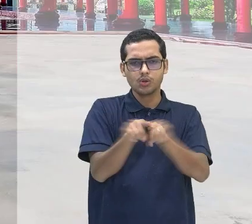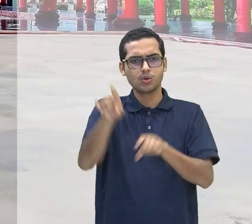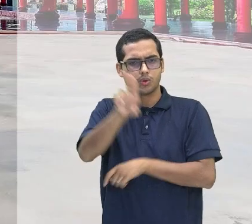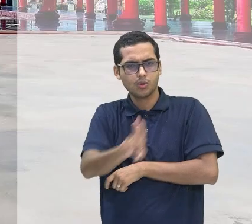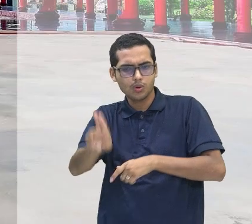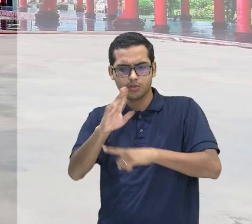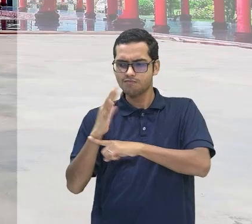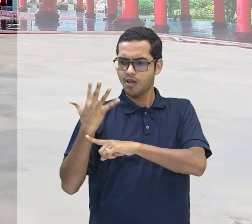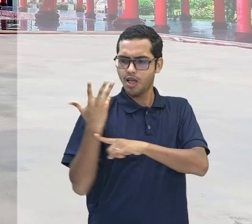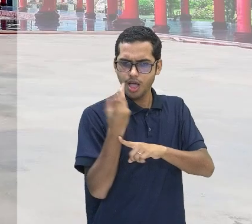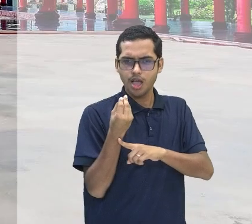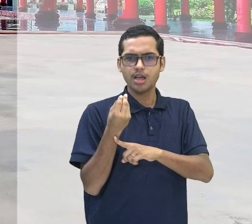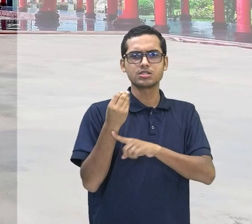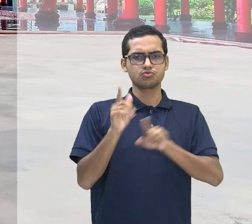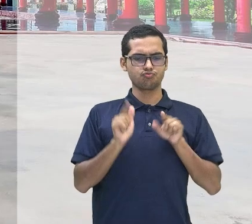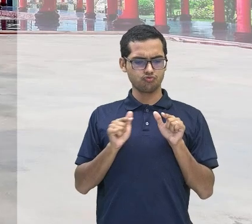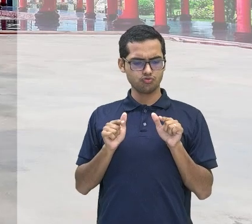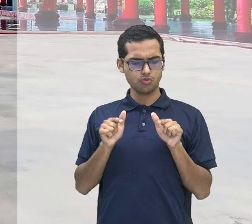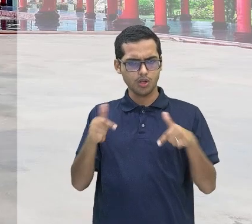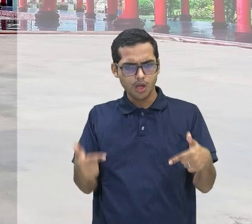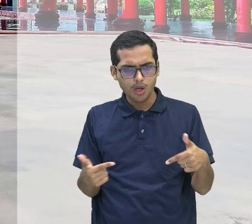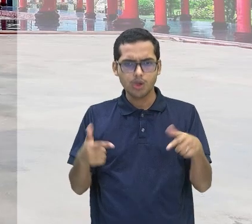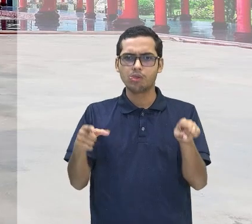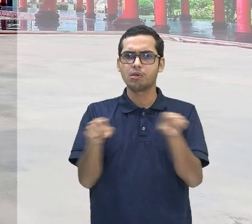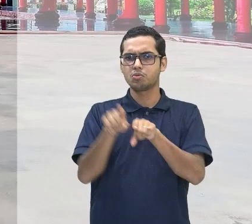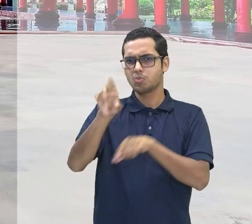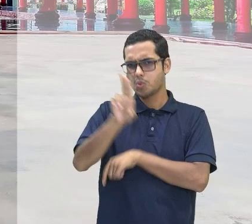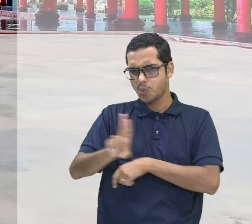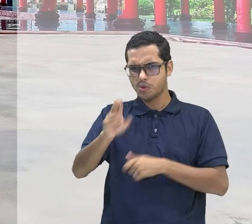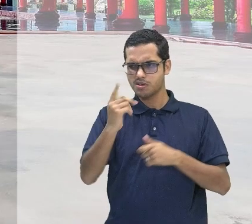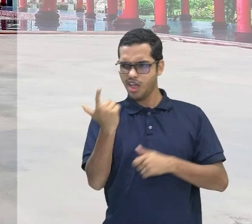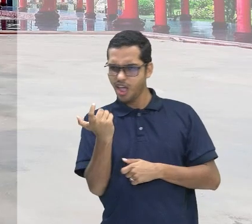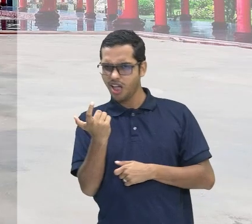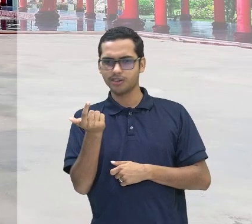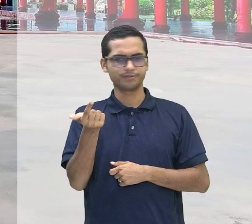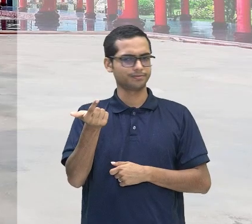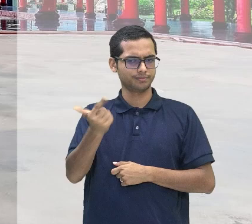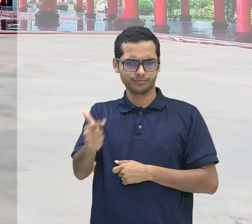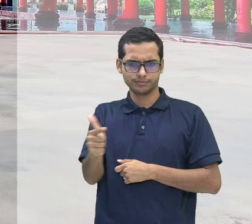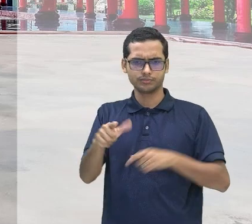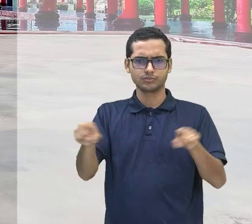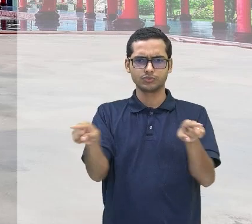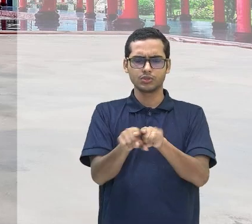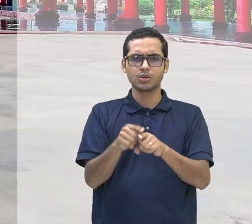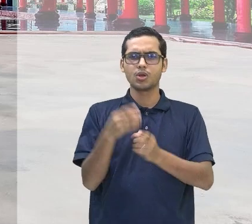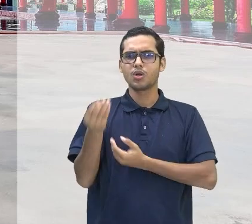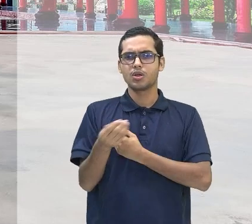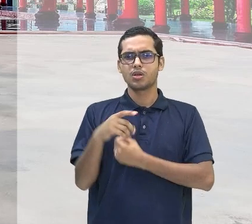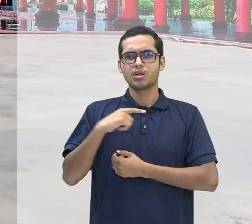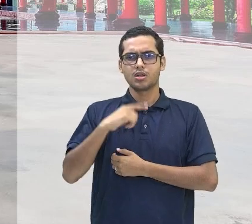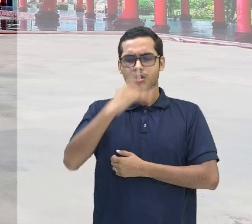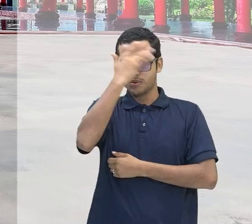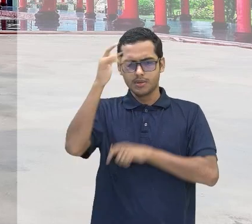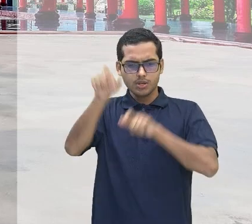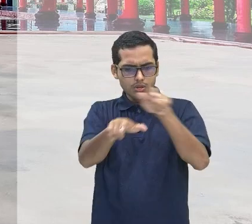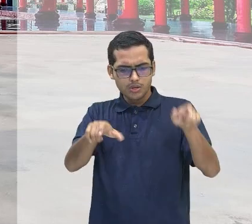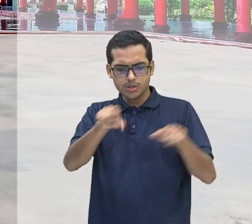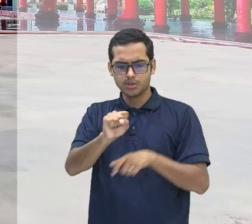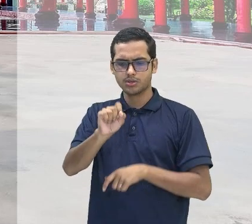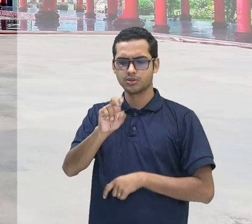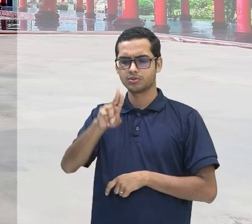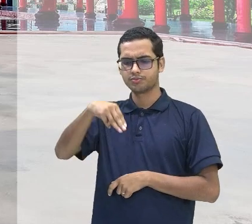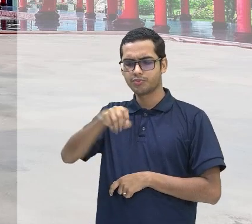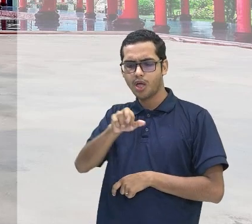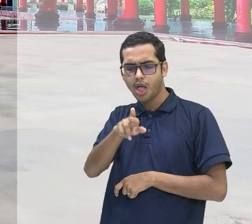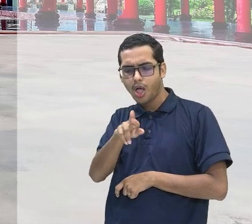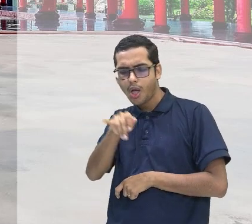que os samurais eram aqueles lutadores, digamos assim, que defendiam territórios, que defendiam ali os seus